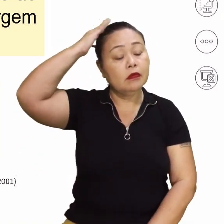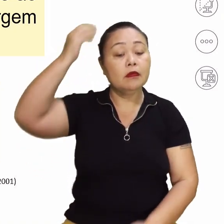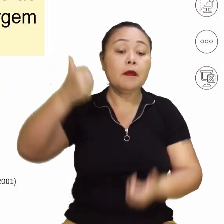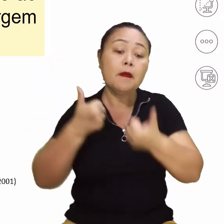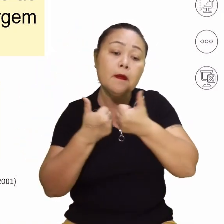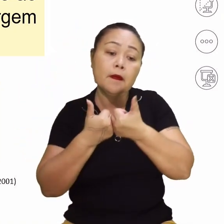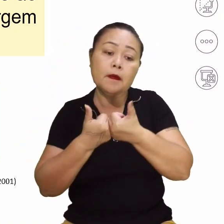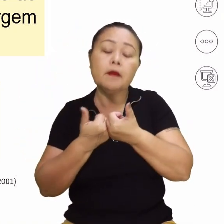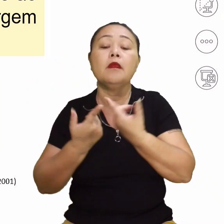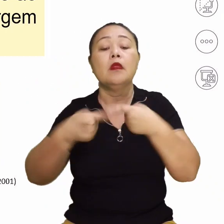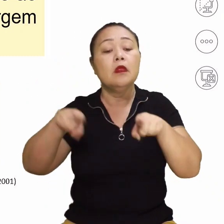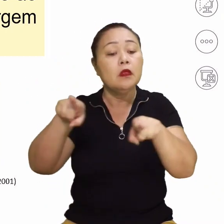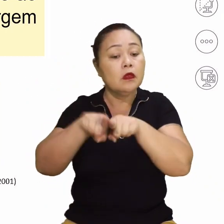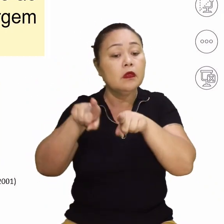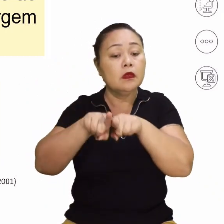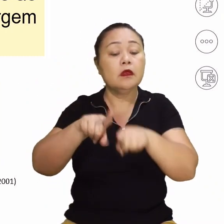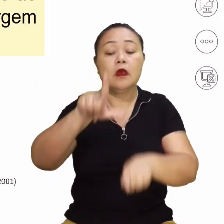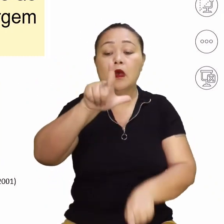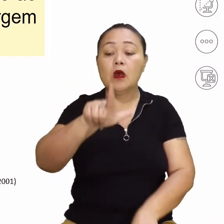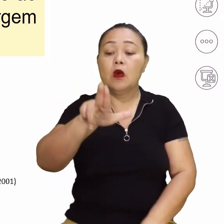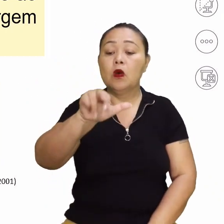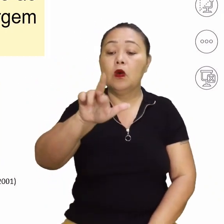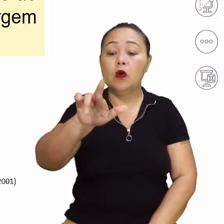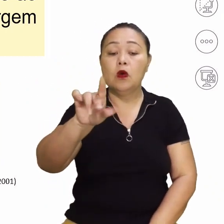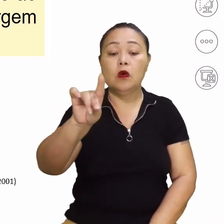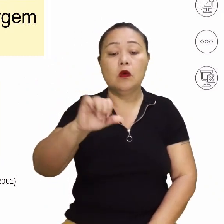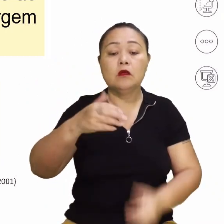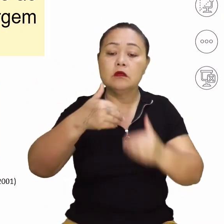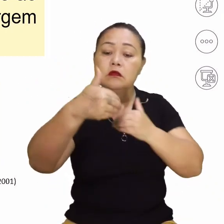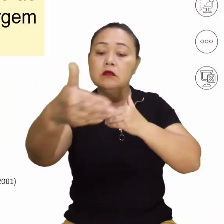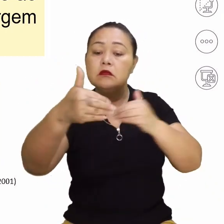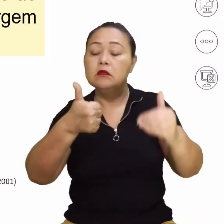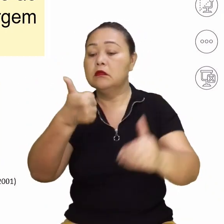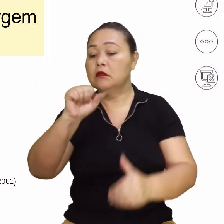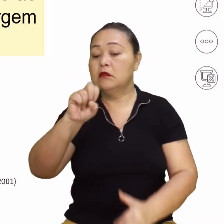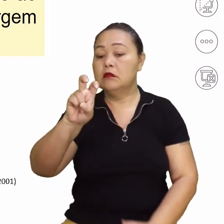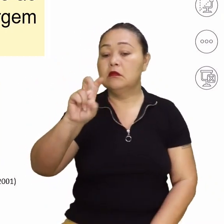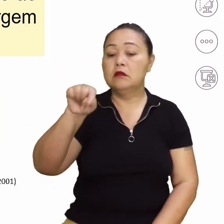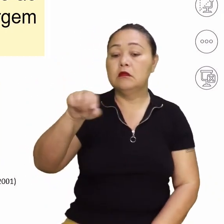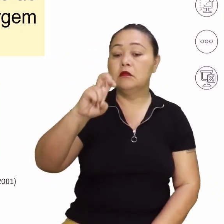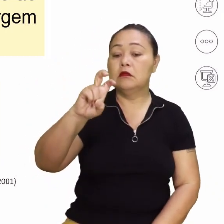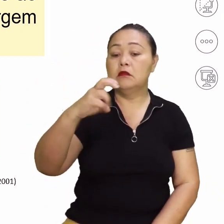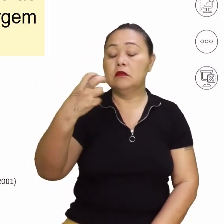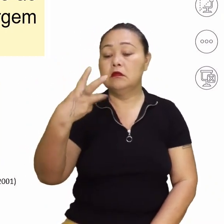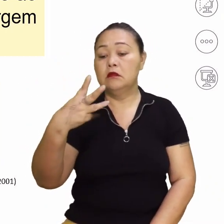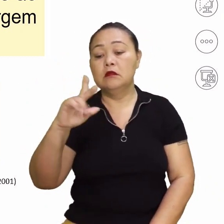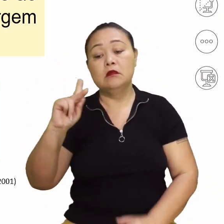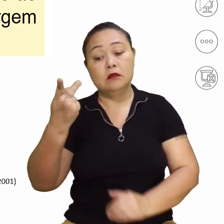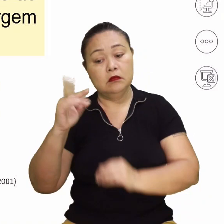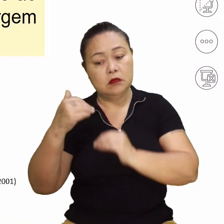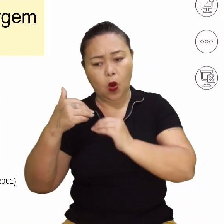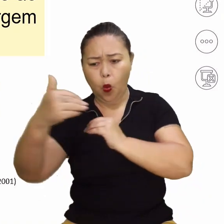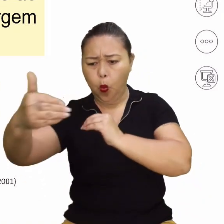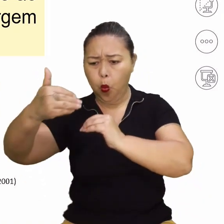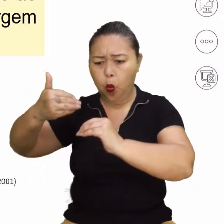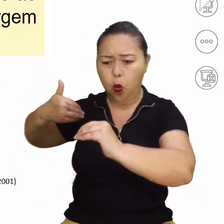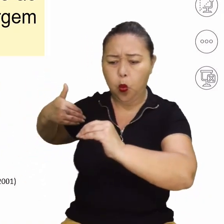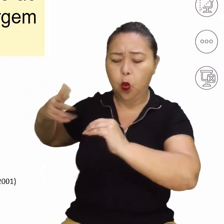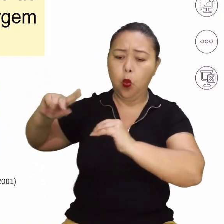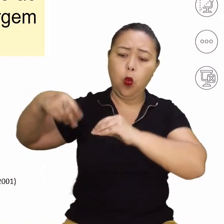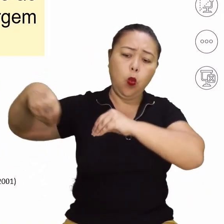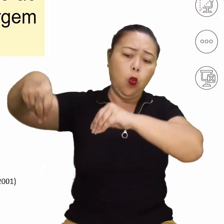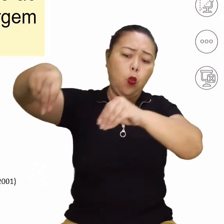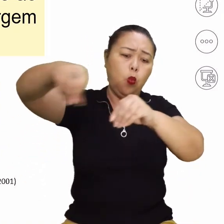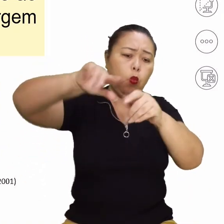no também não posso chegar lá pelos com uma extensão de 185 1534 hectares